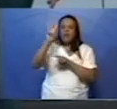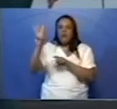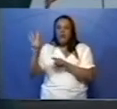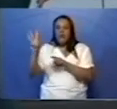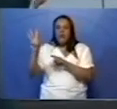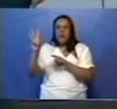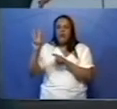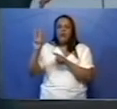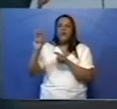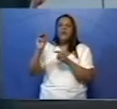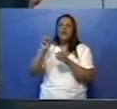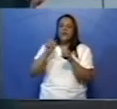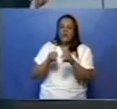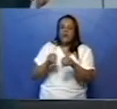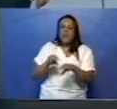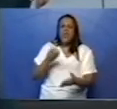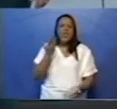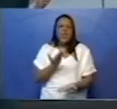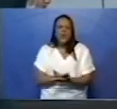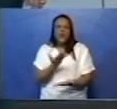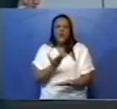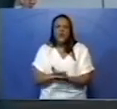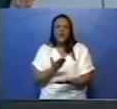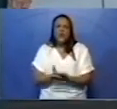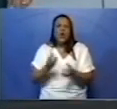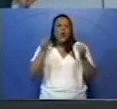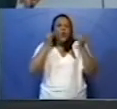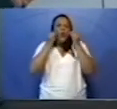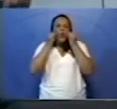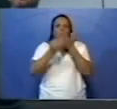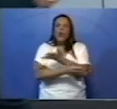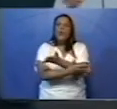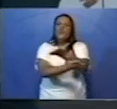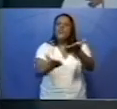e estudem bastante. Um beijo a todos e até a próxima aula.